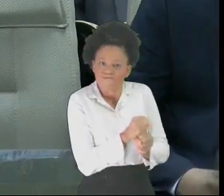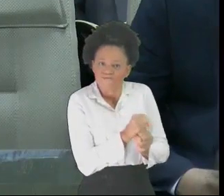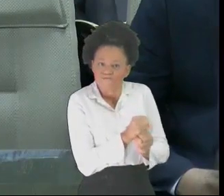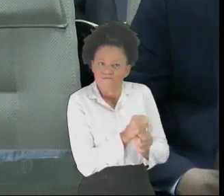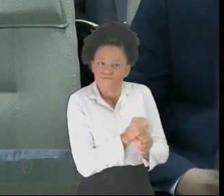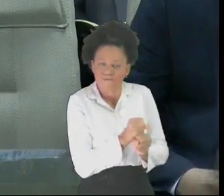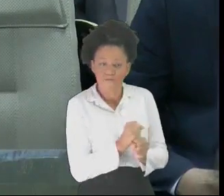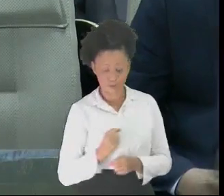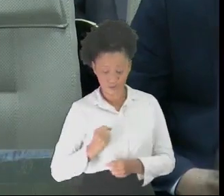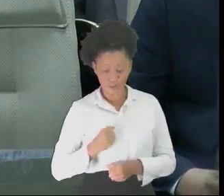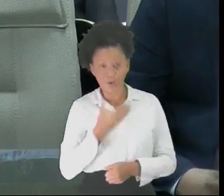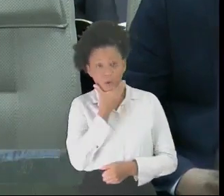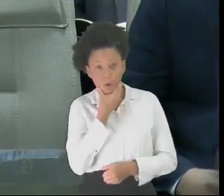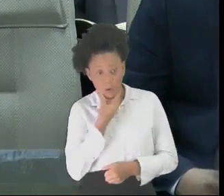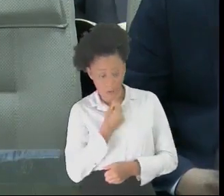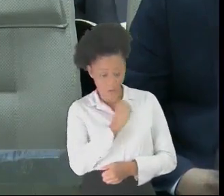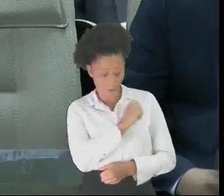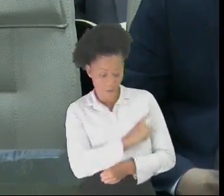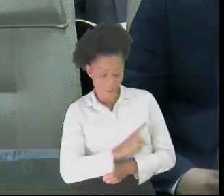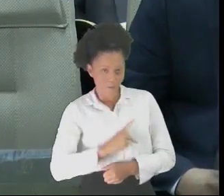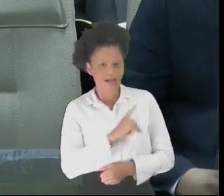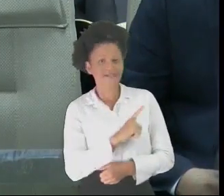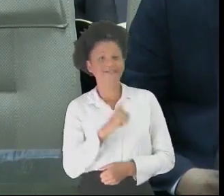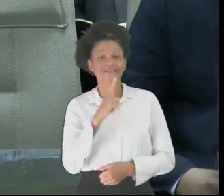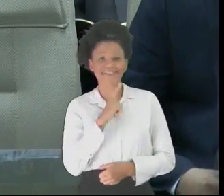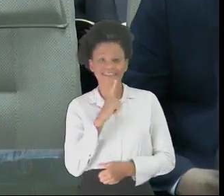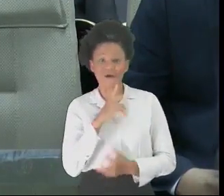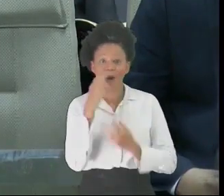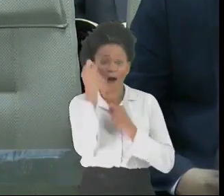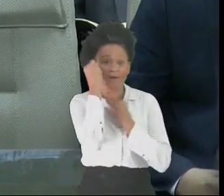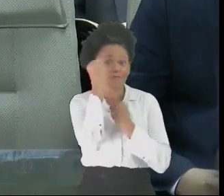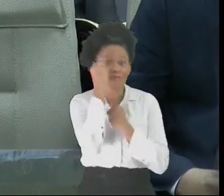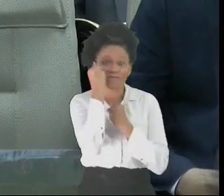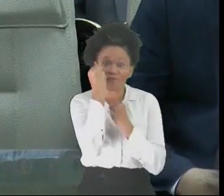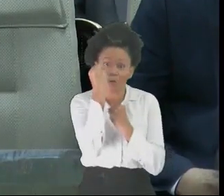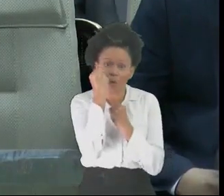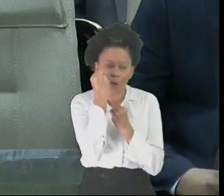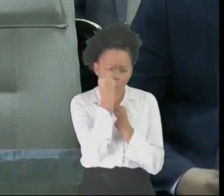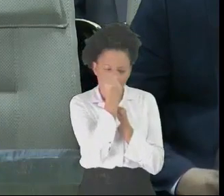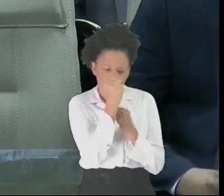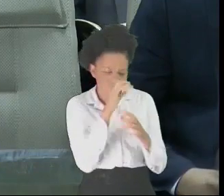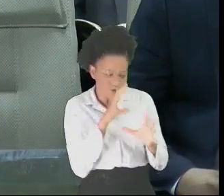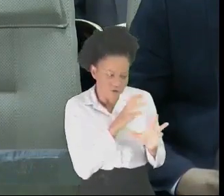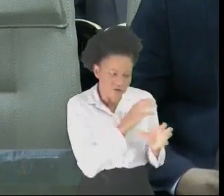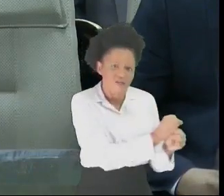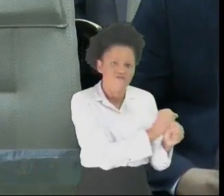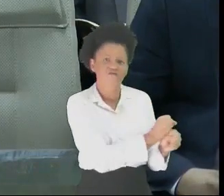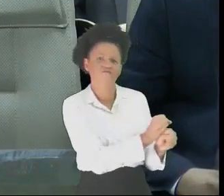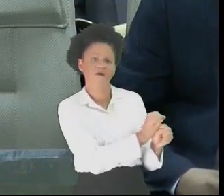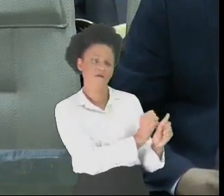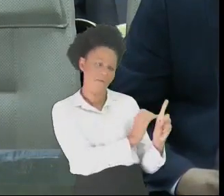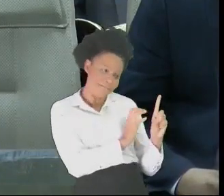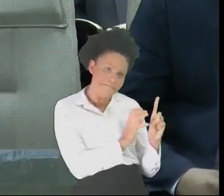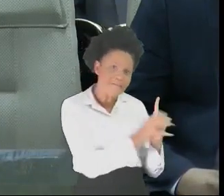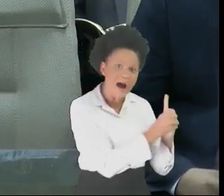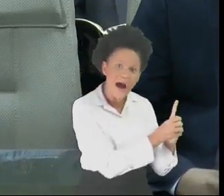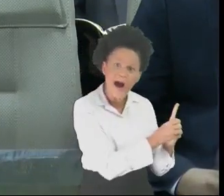O apóstolo Paulo disse que tem uma força que está impedindo, retendo, segurando,